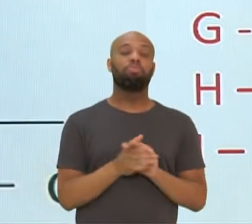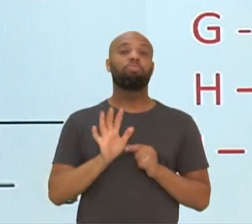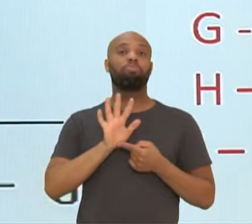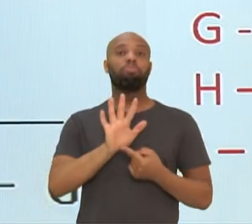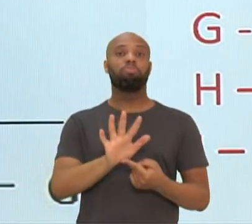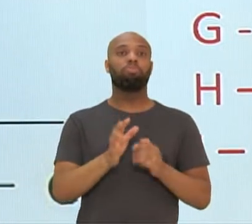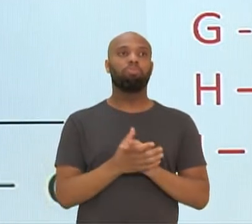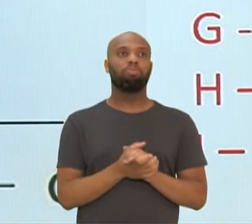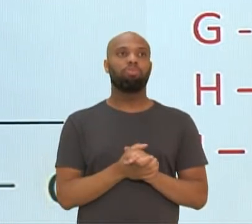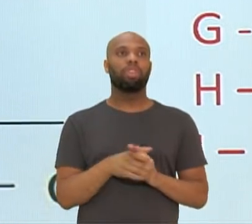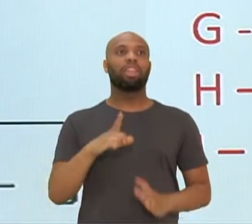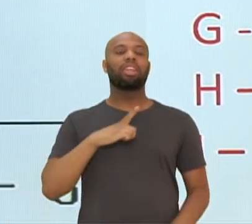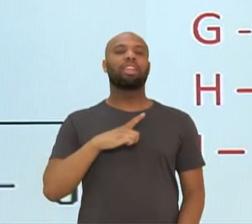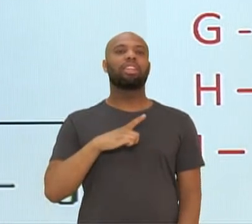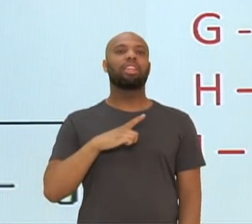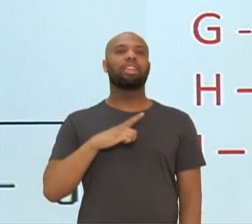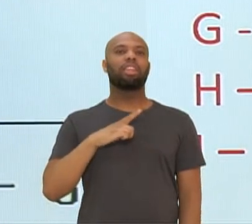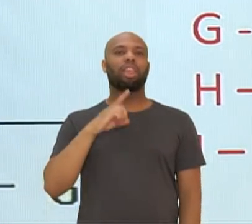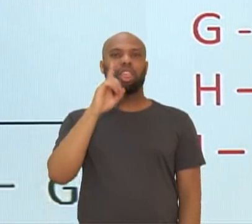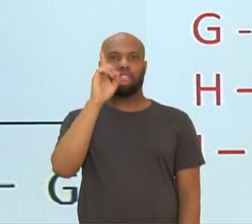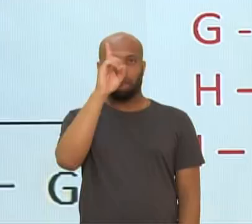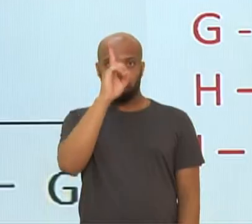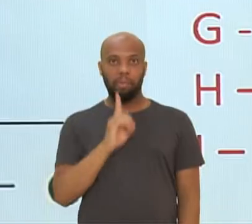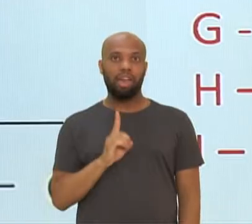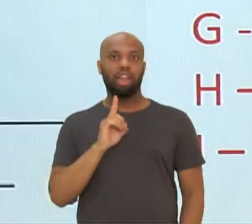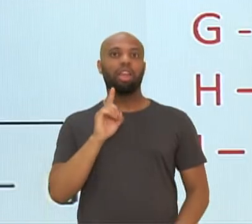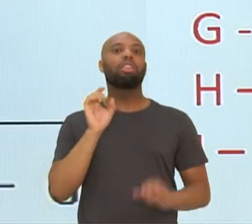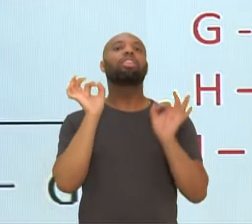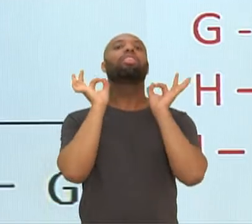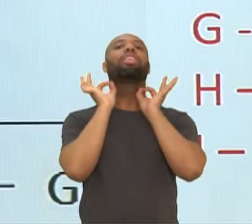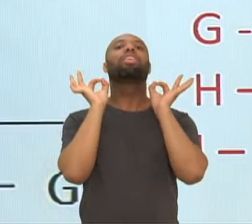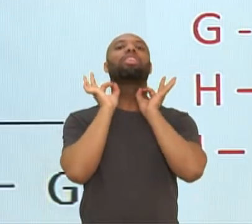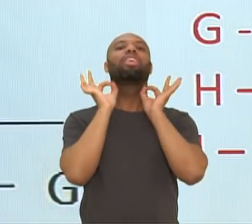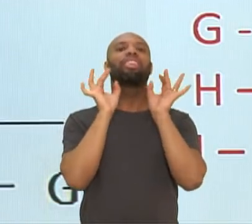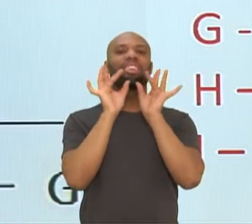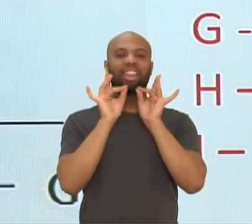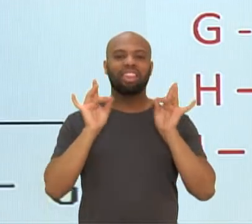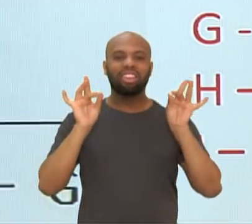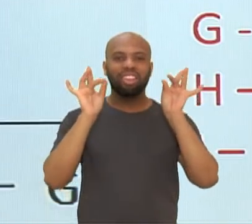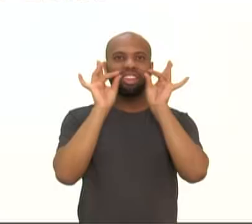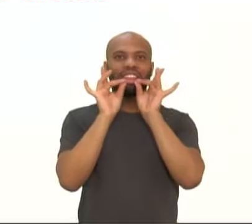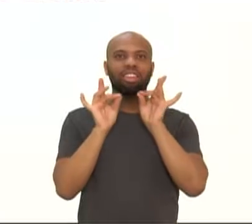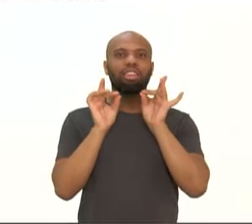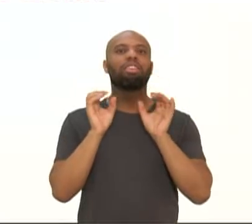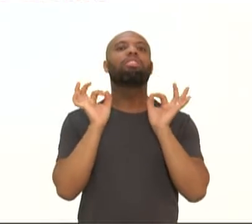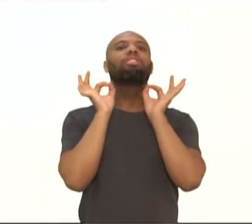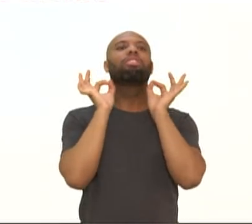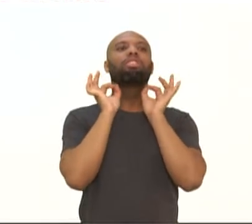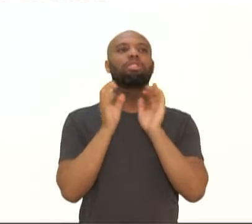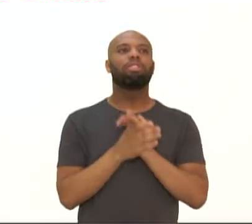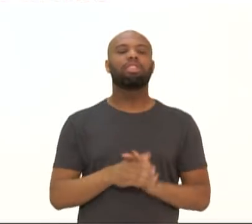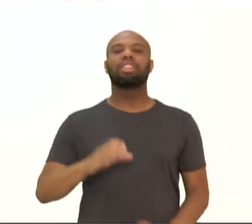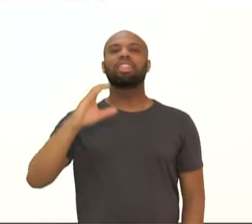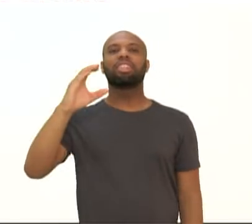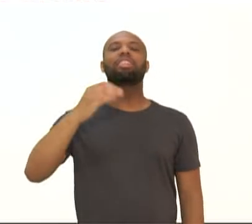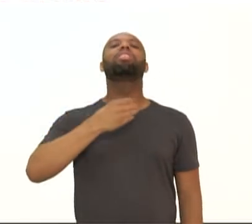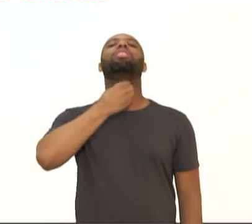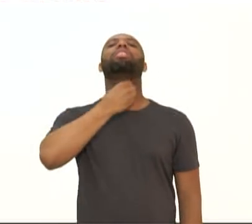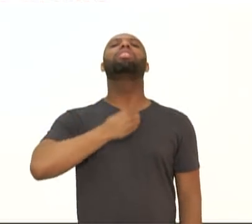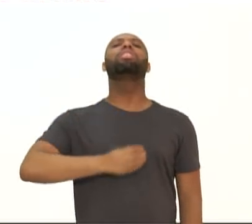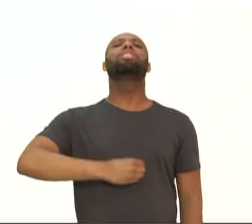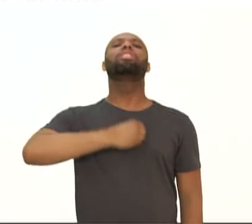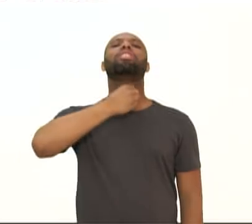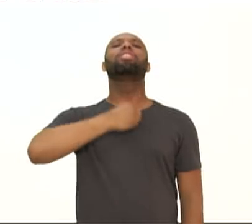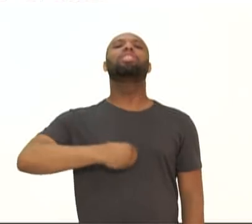apontando o quê? Em amarelinho aqui são as glândulas salivares, né, que produzem a saliva. Em C, esse tubo